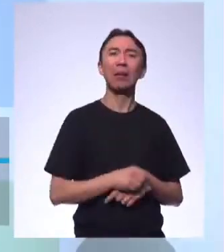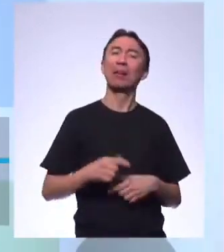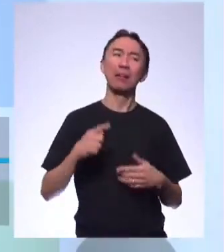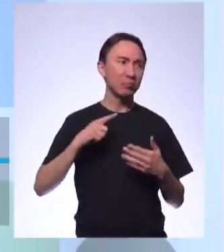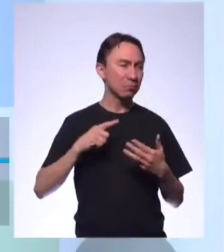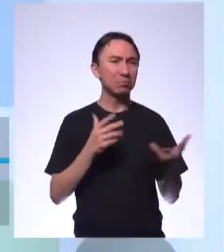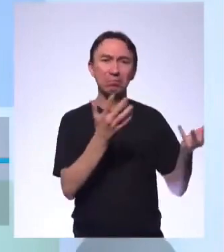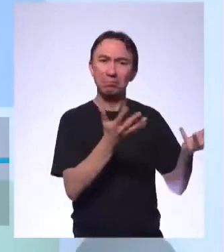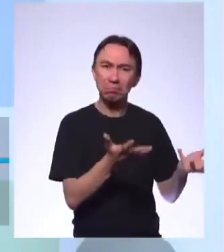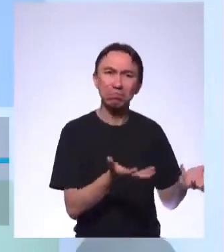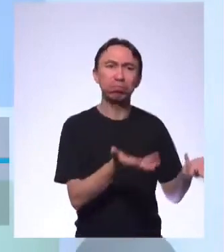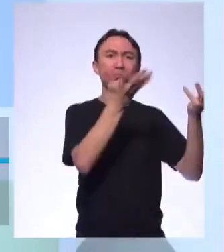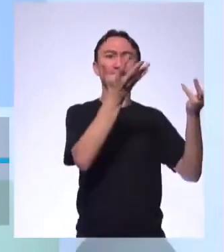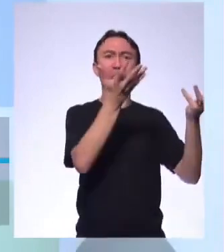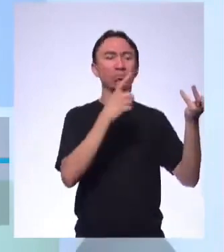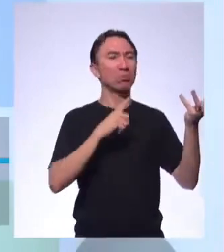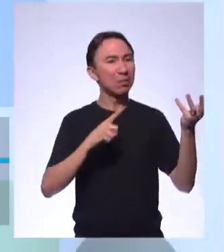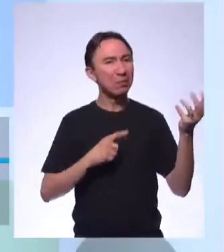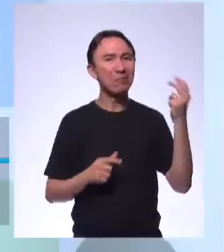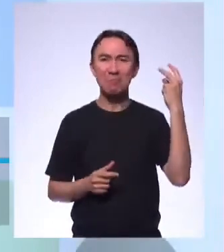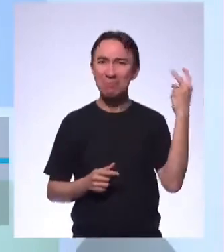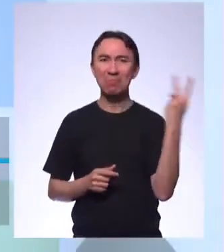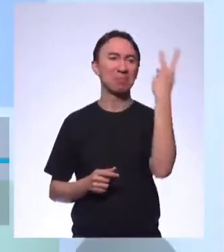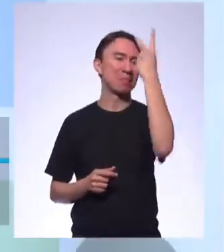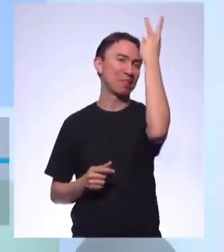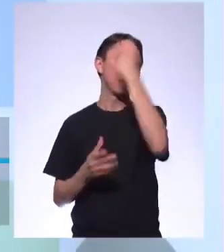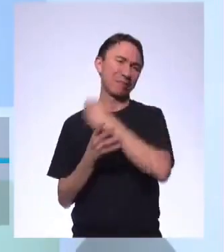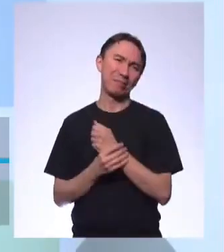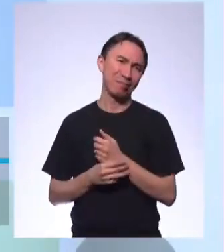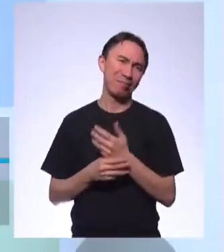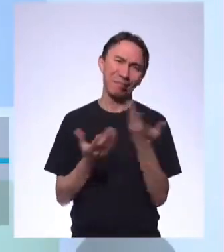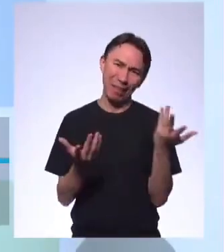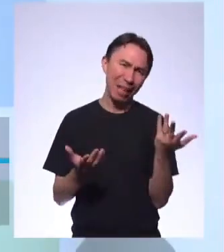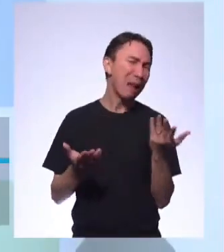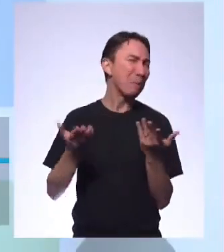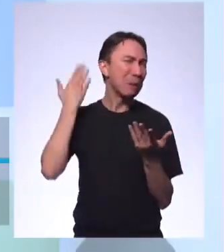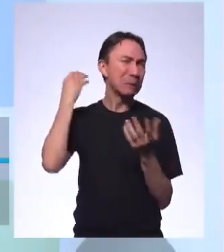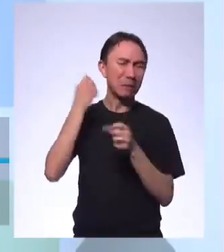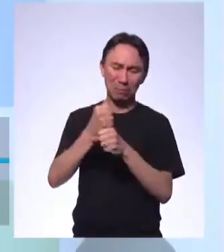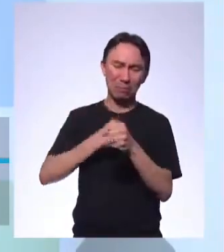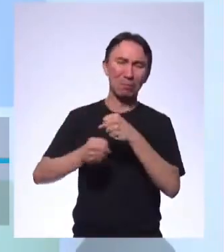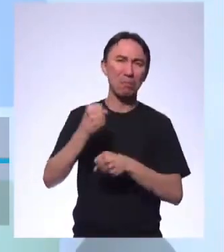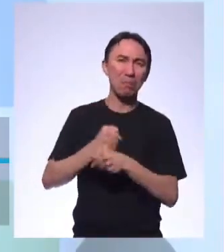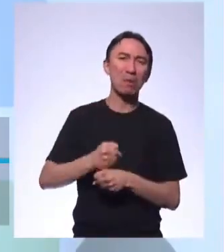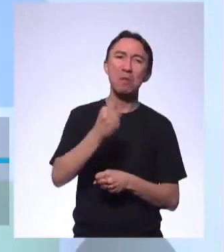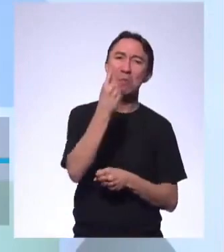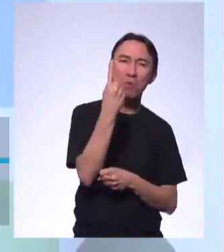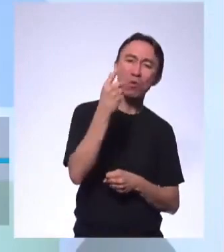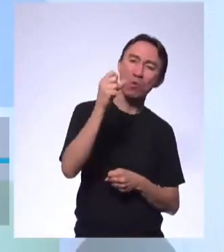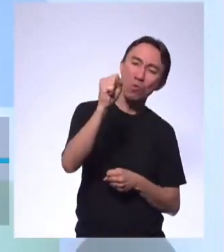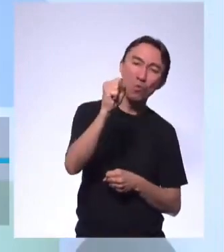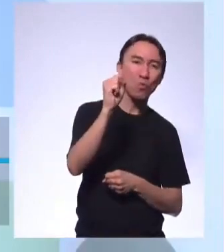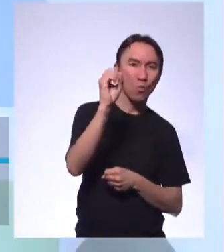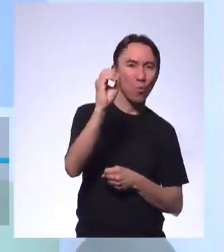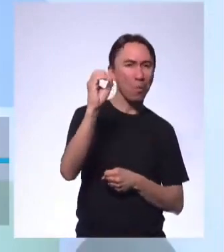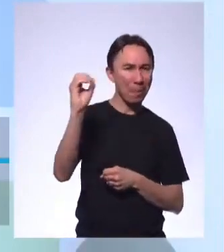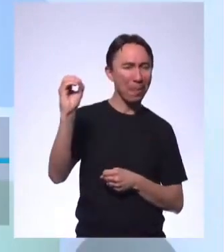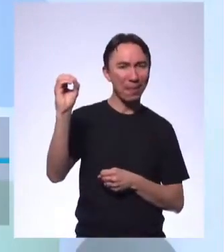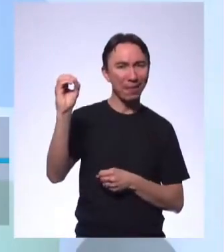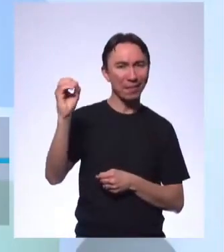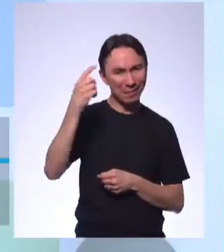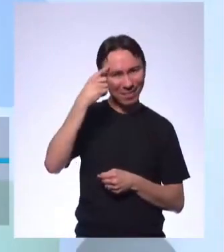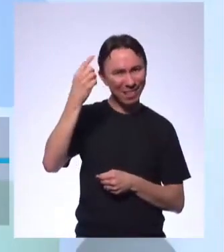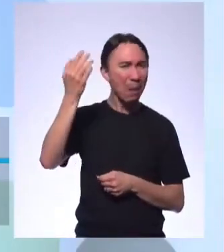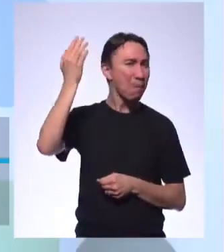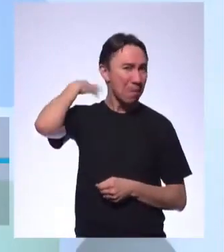valor, ela é valorizada. A gente não tem, claro, a gente está falando de 1800, cara. A gente, em 1800, já ter mesmo... Pensa que é a época